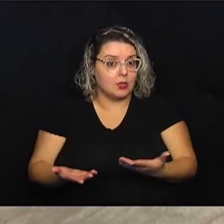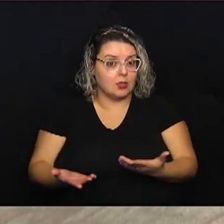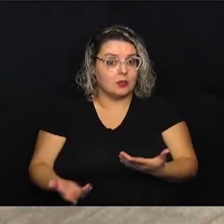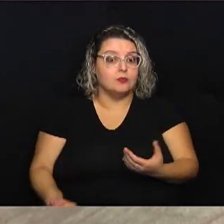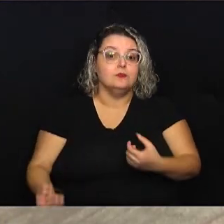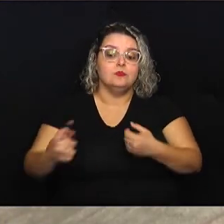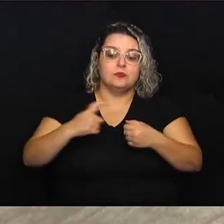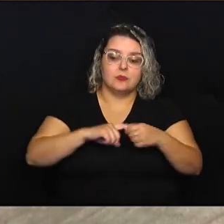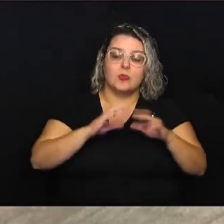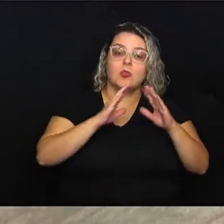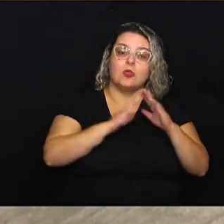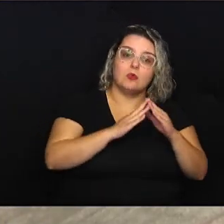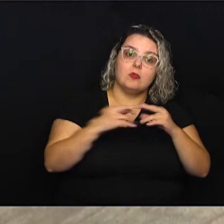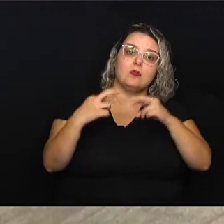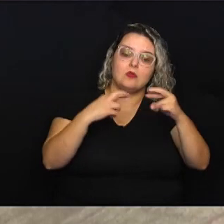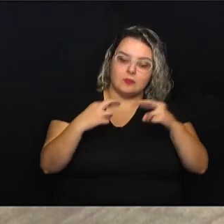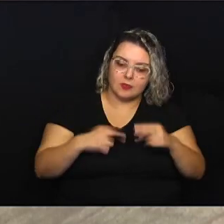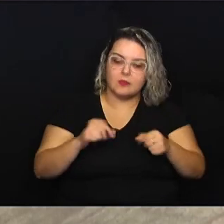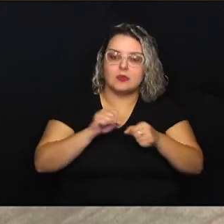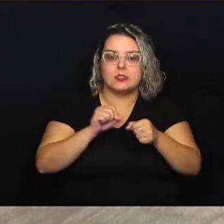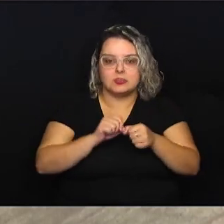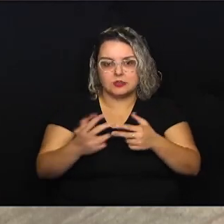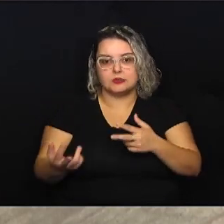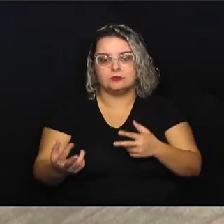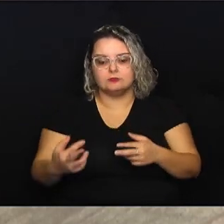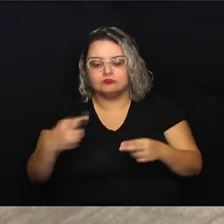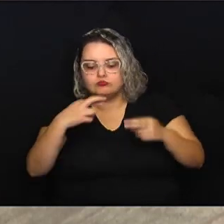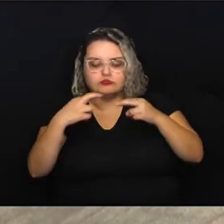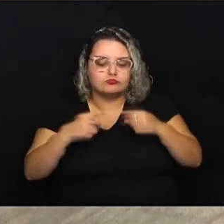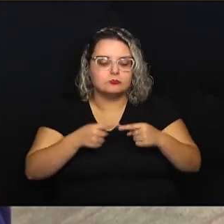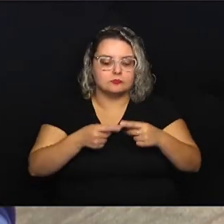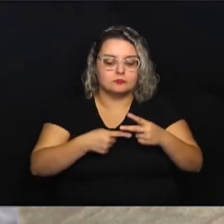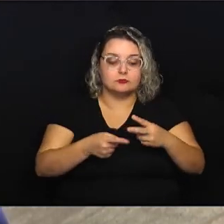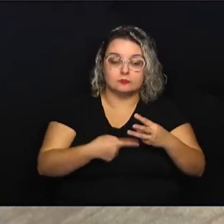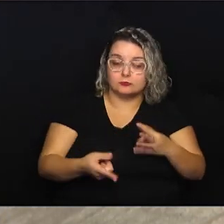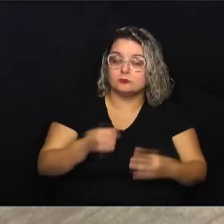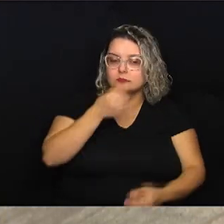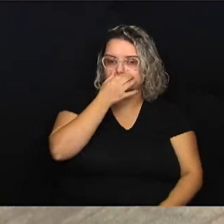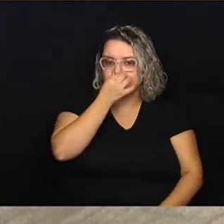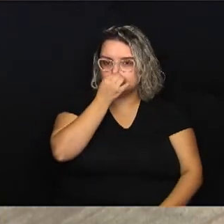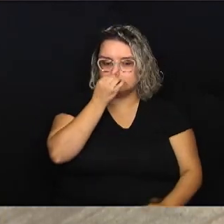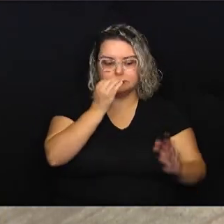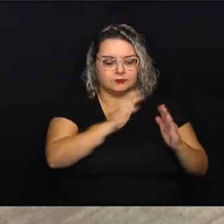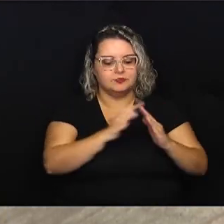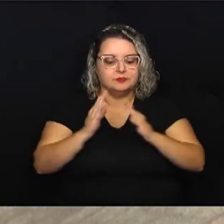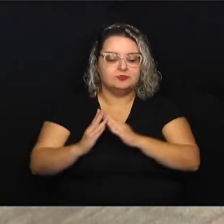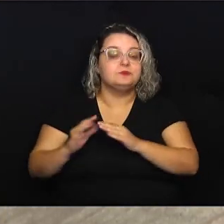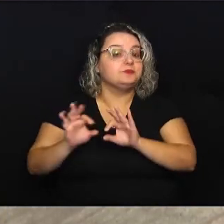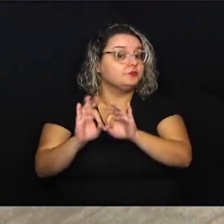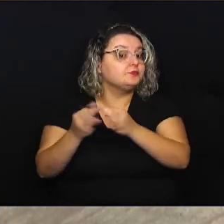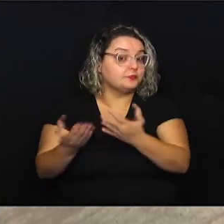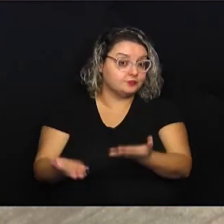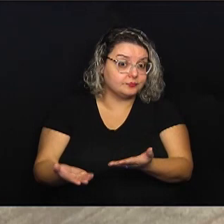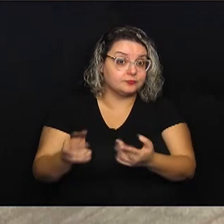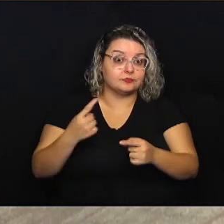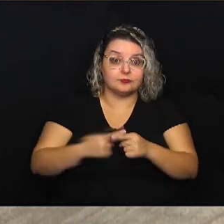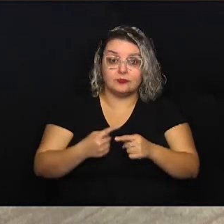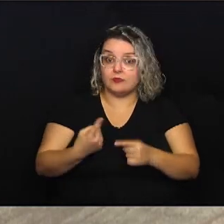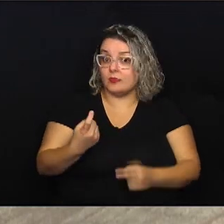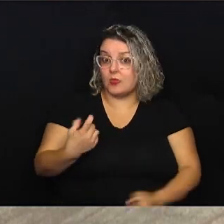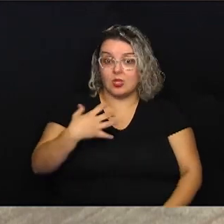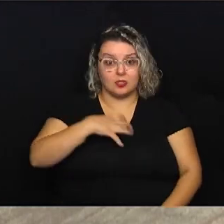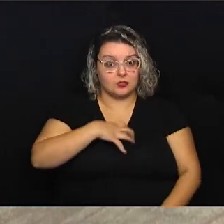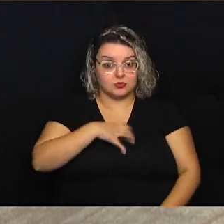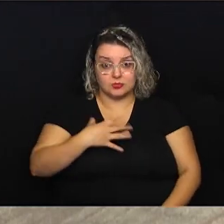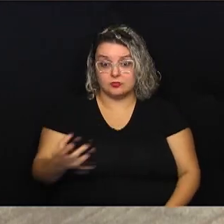suas casas e vão fazer essa inspeção semanal nas suas casas, no vizinho, no parente. Porque a única forma de você conter